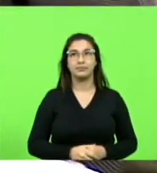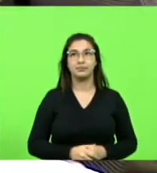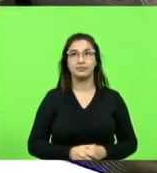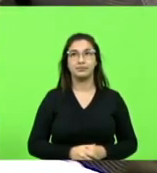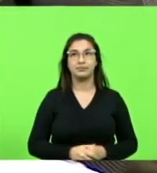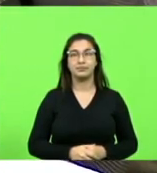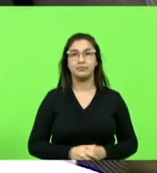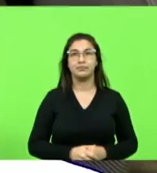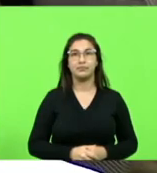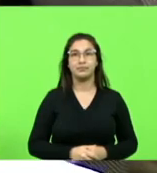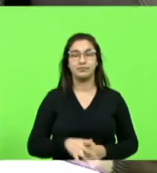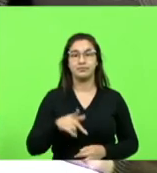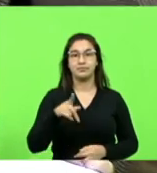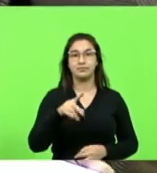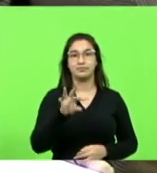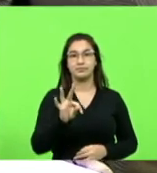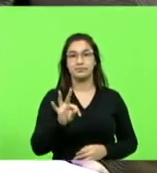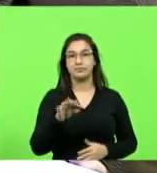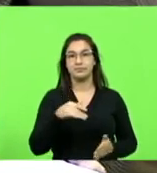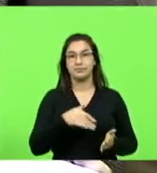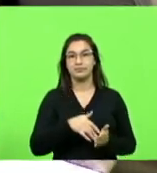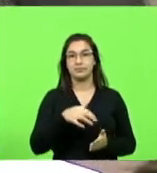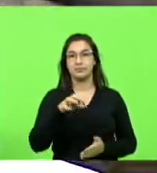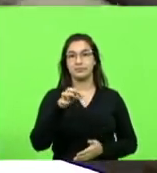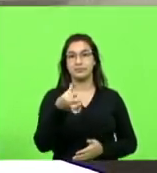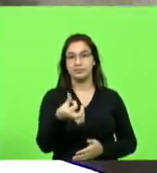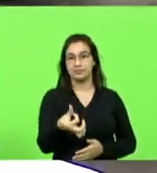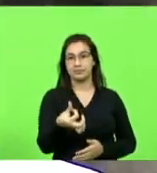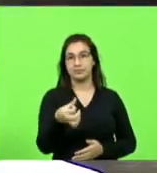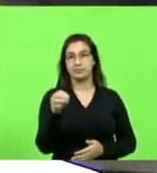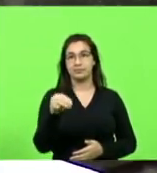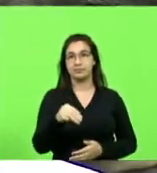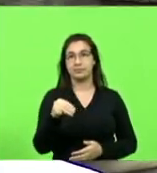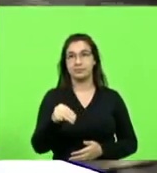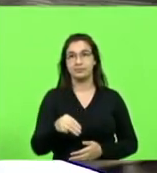Partido dos Trabalhadores, por 6 minutos.